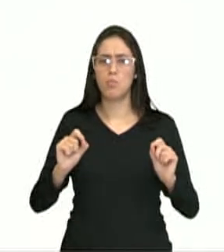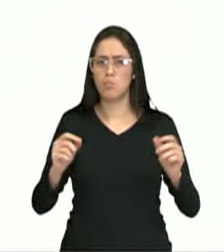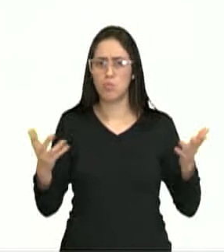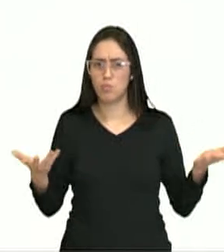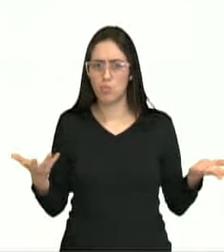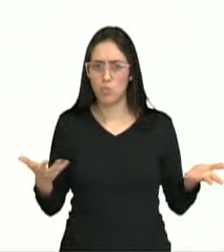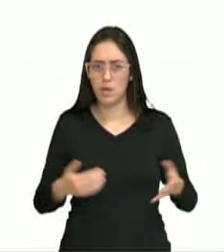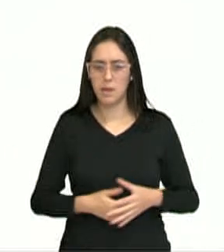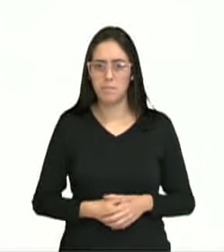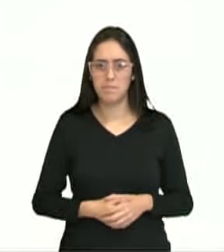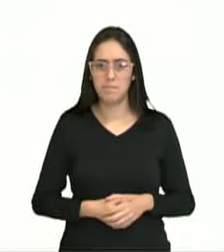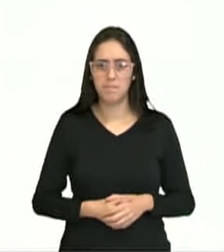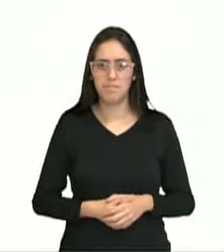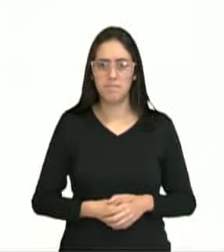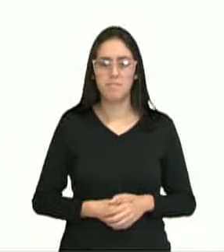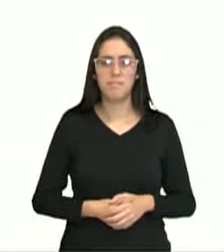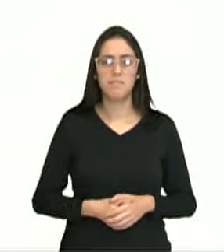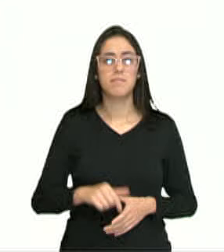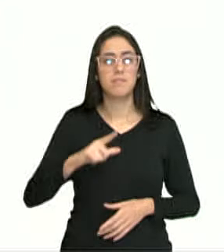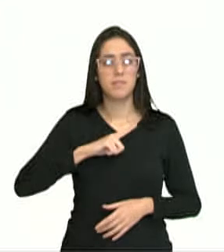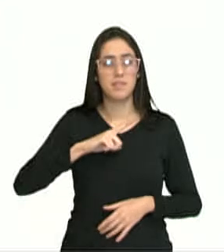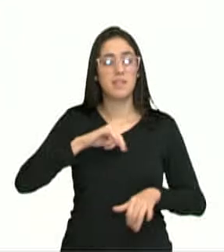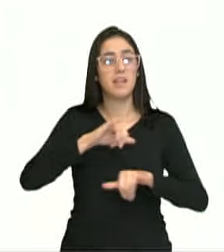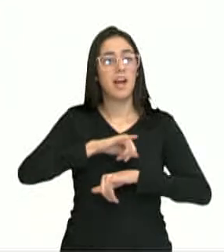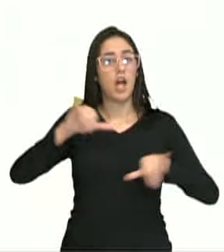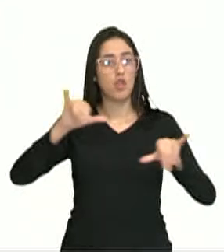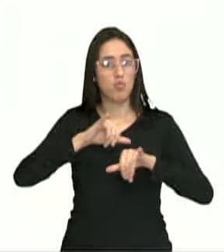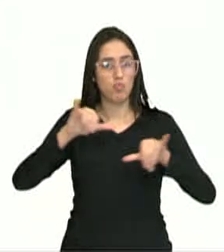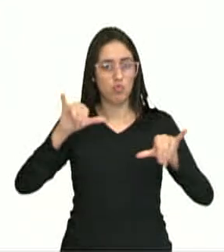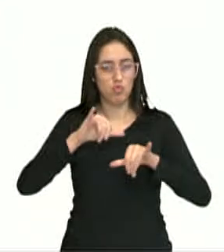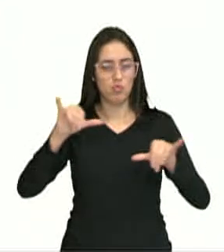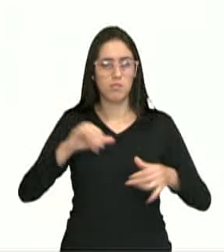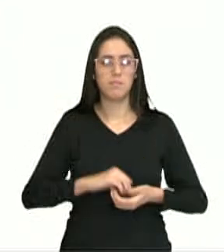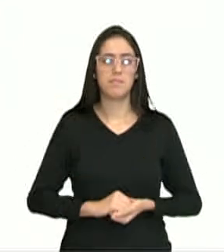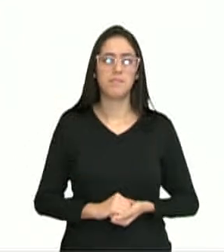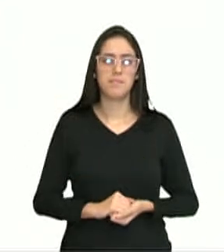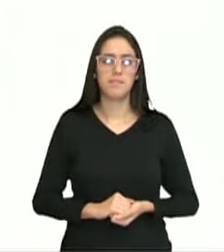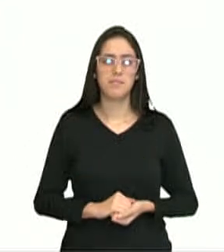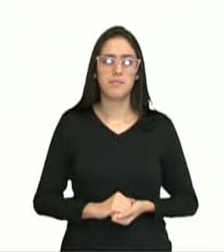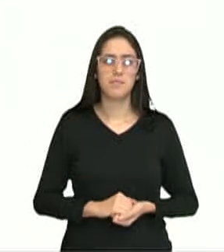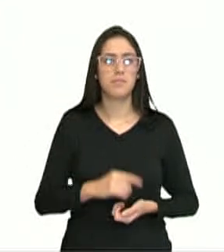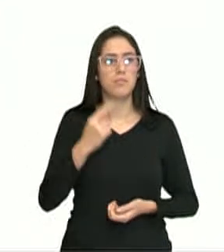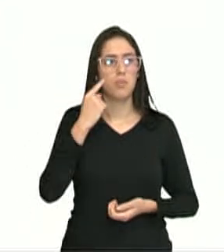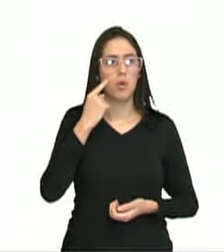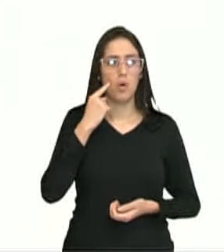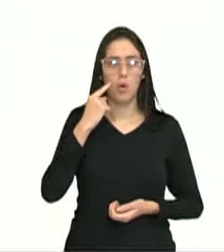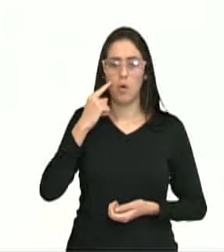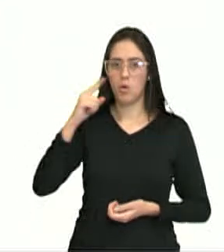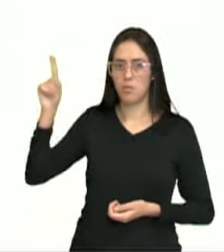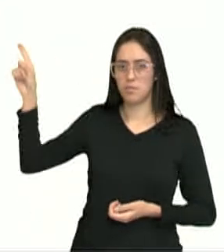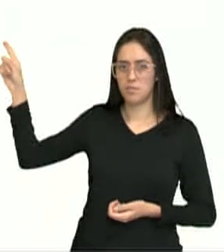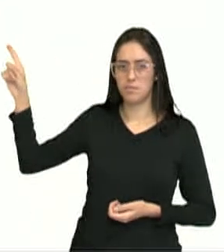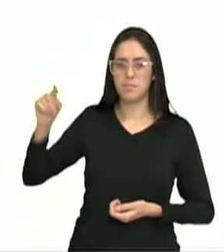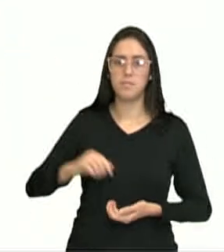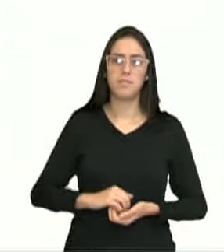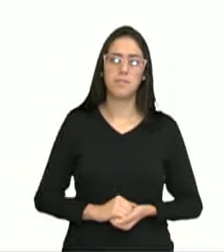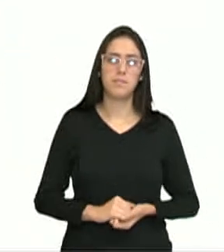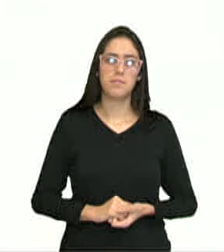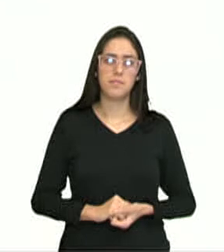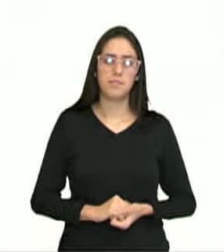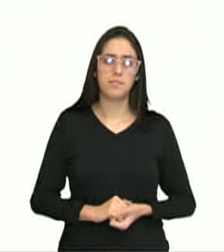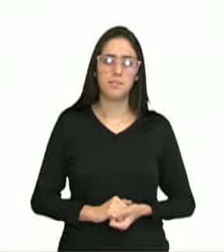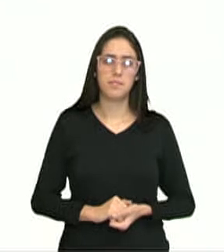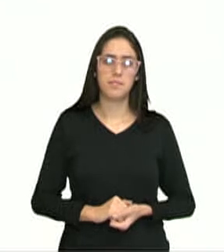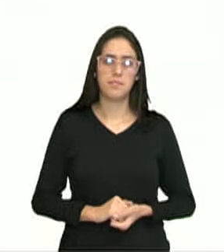Um anúncio, né? Ó, o professor ampliou aqui para o lado direito de